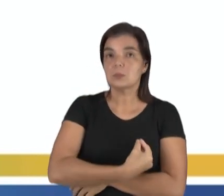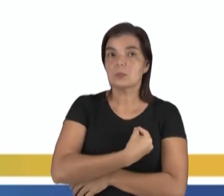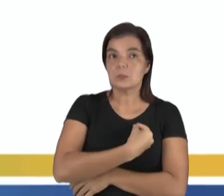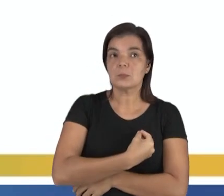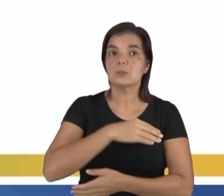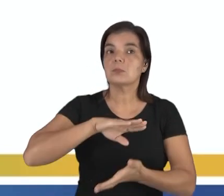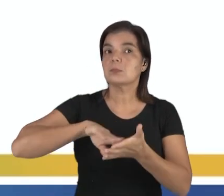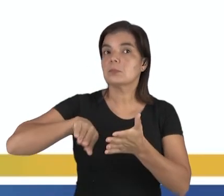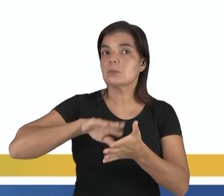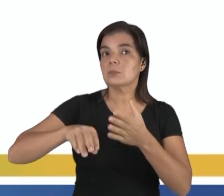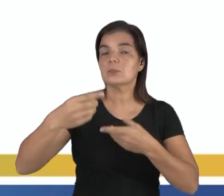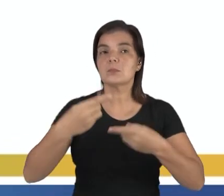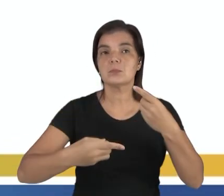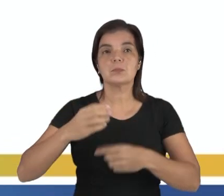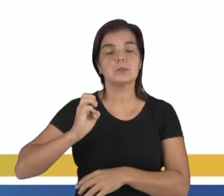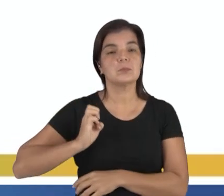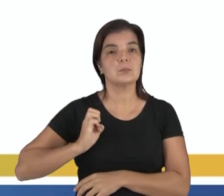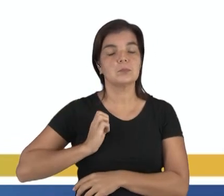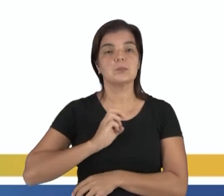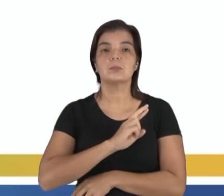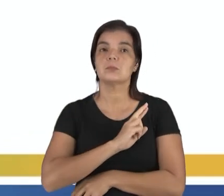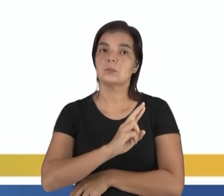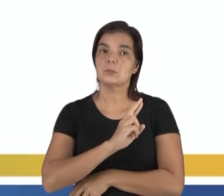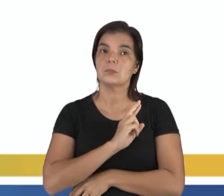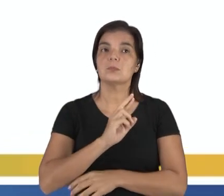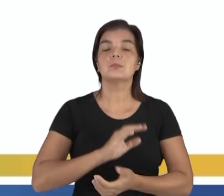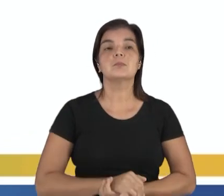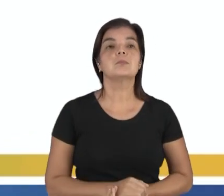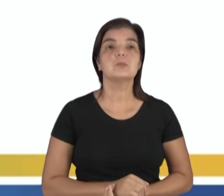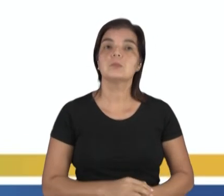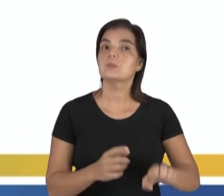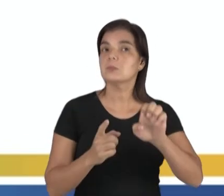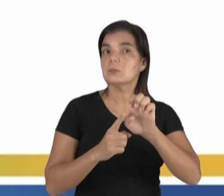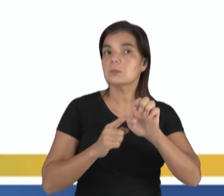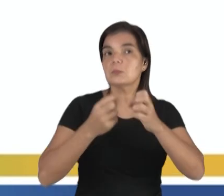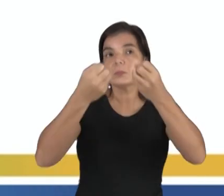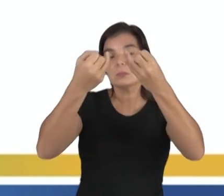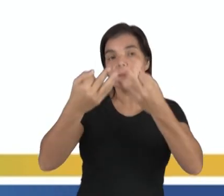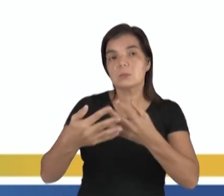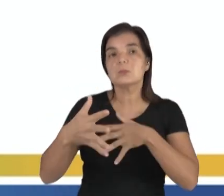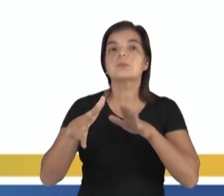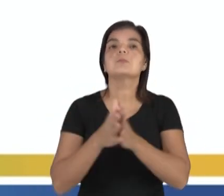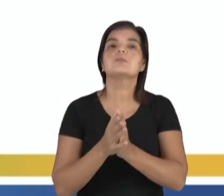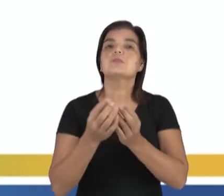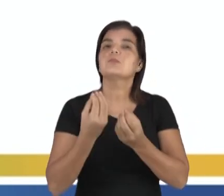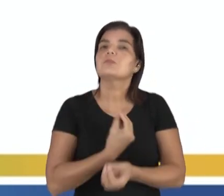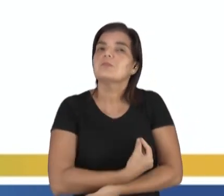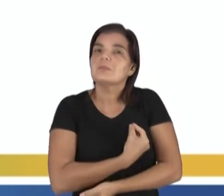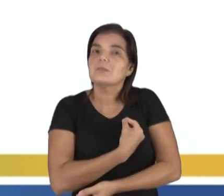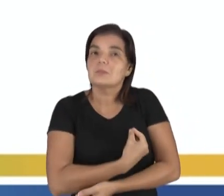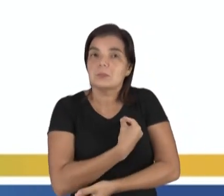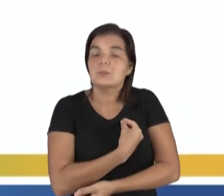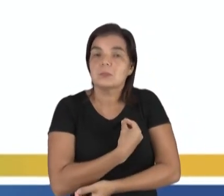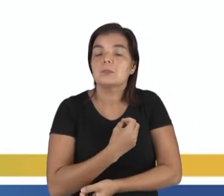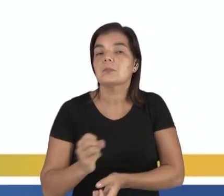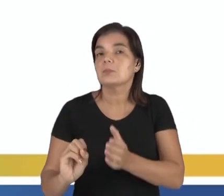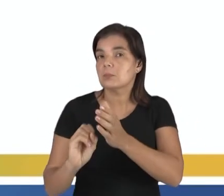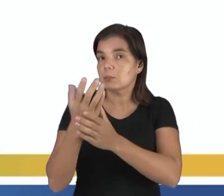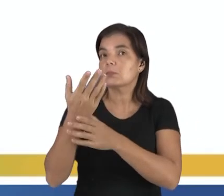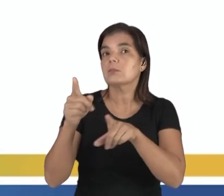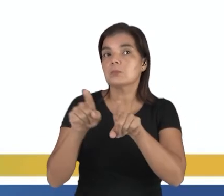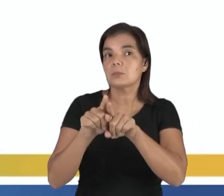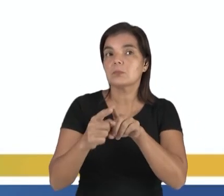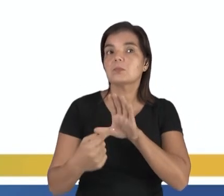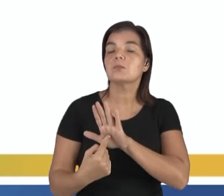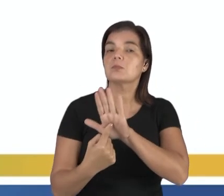a natureza e eliminar os discursos éticos e religiosos. E explicar a dinâmica presente entre